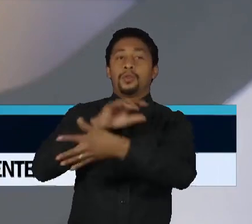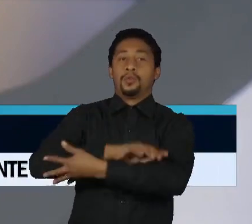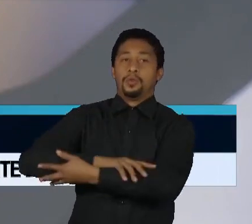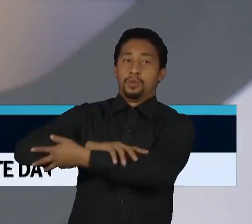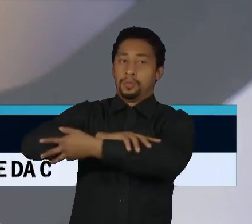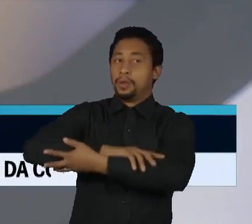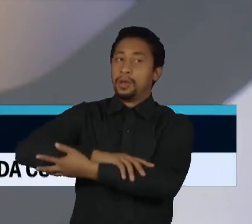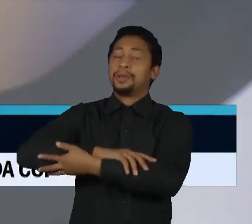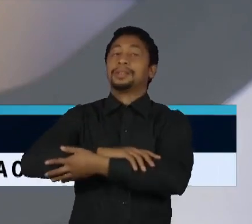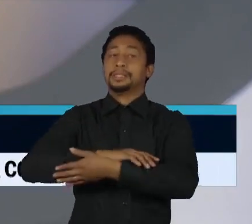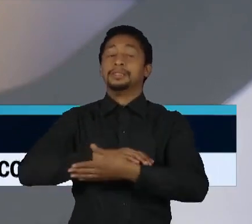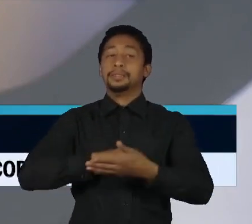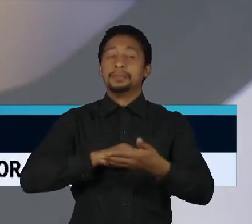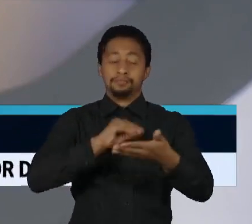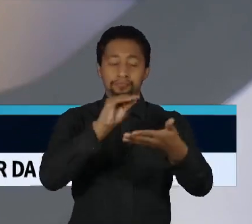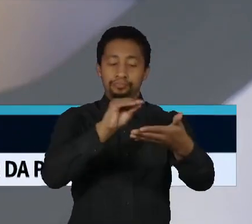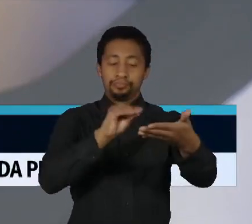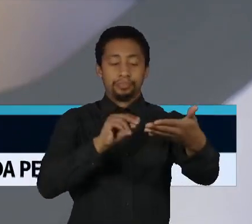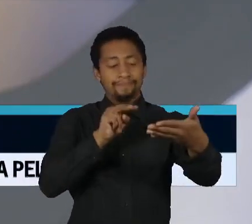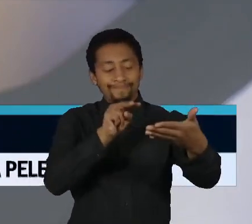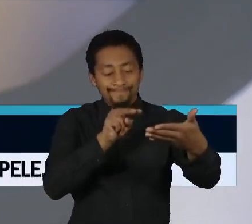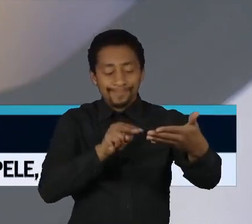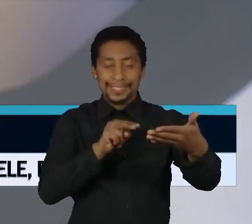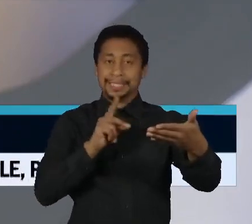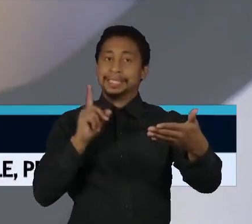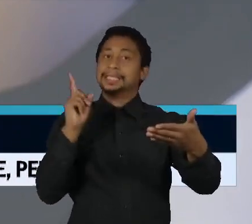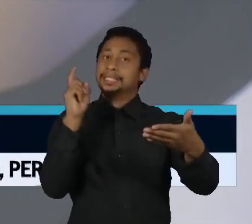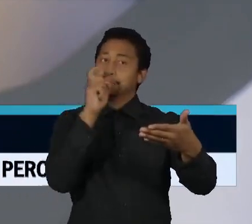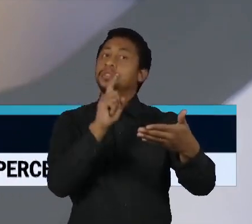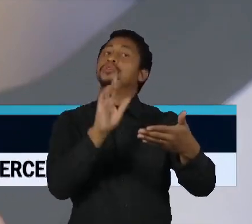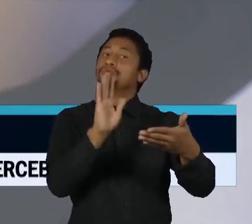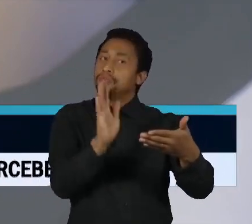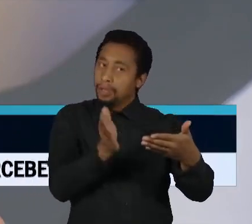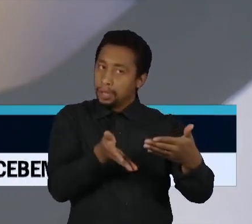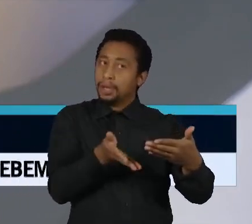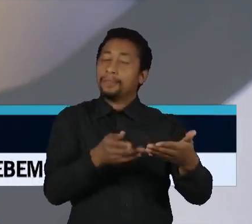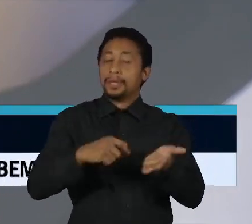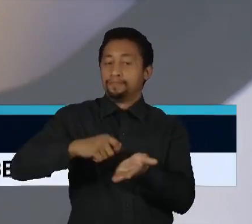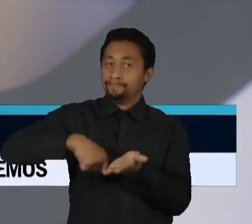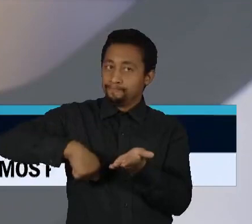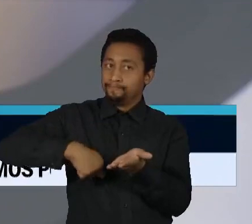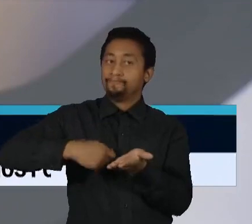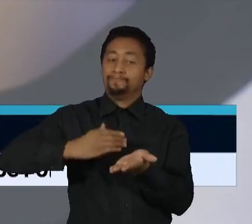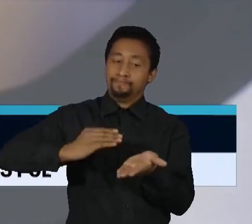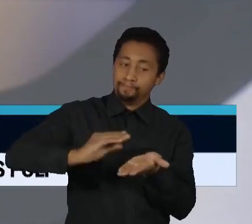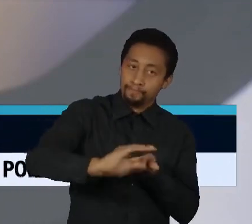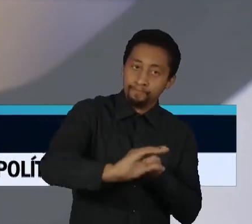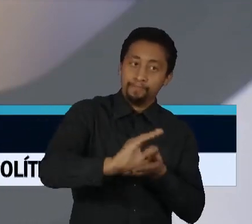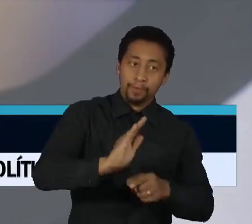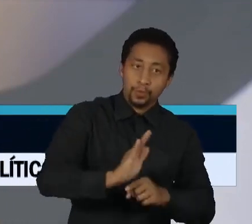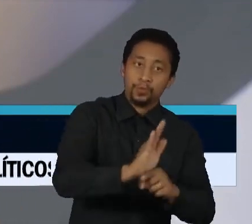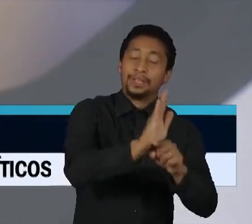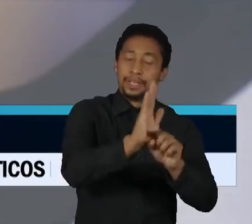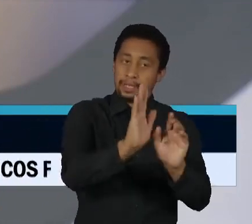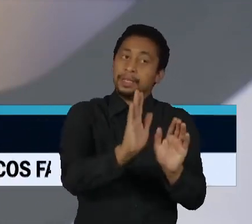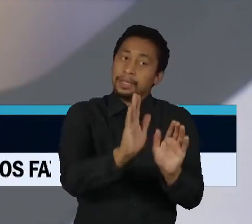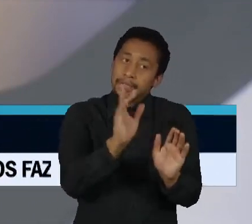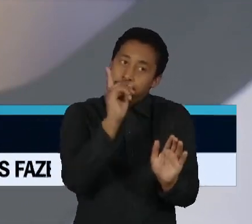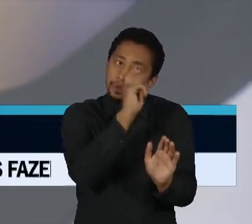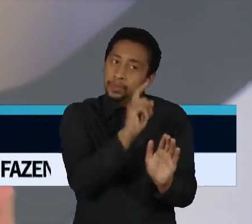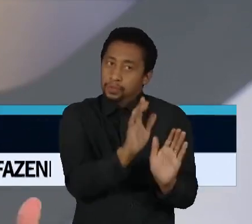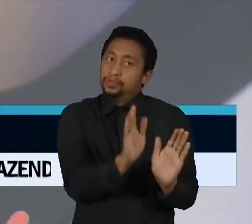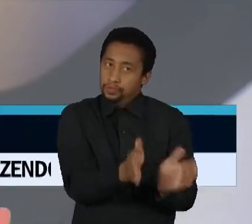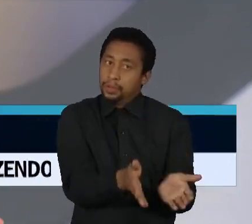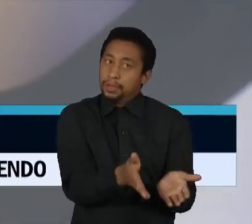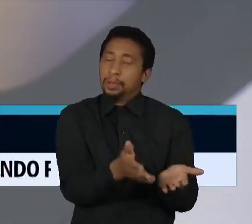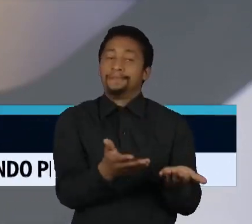de avanço e para ratificação e assinatura é a questão ambiental. Então, o governo já vinha